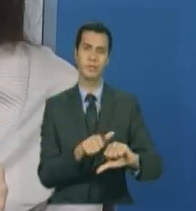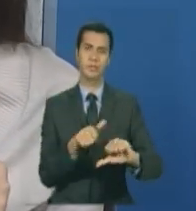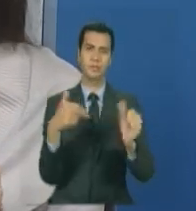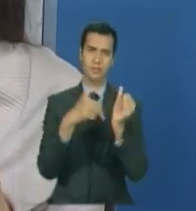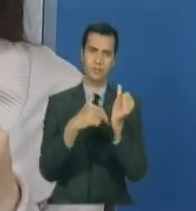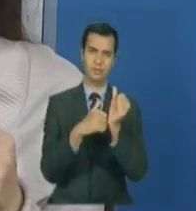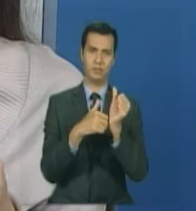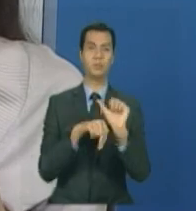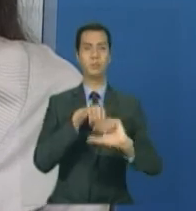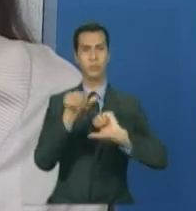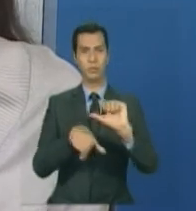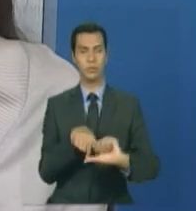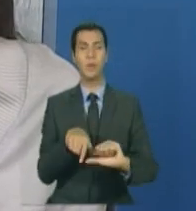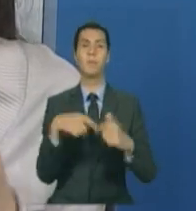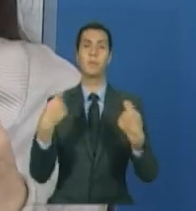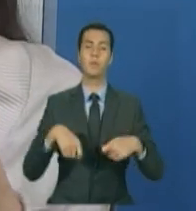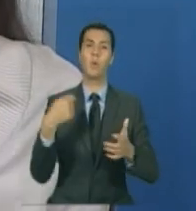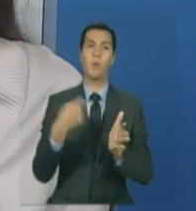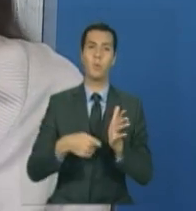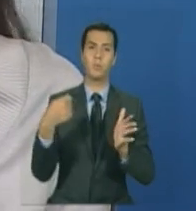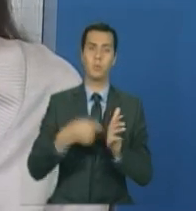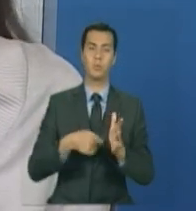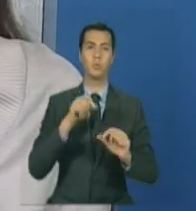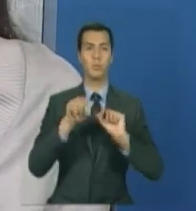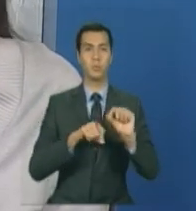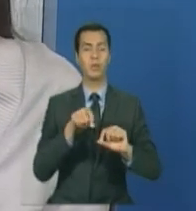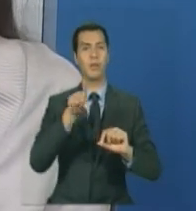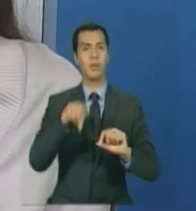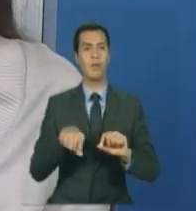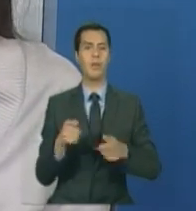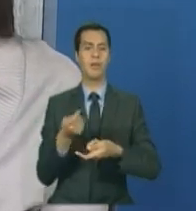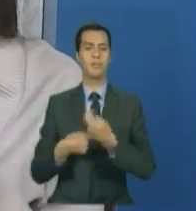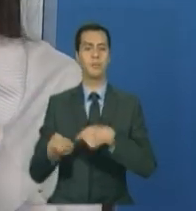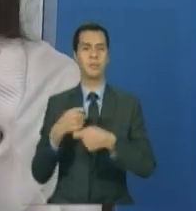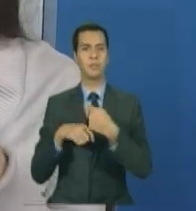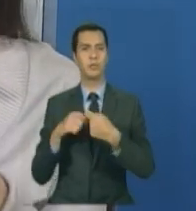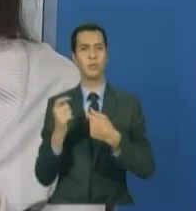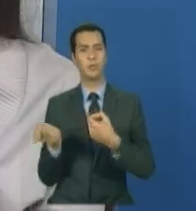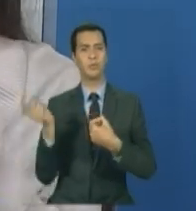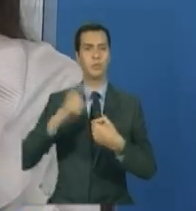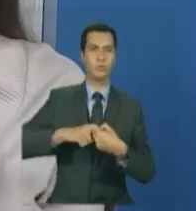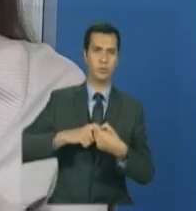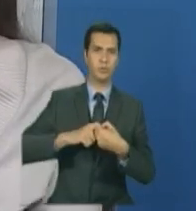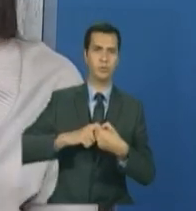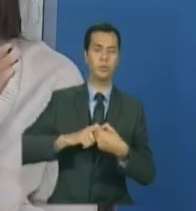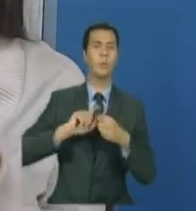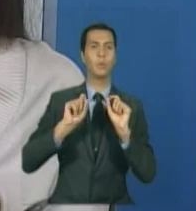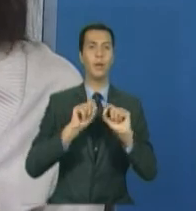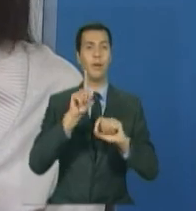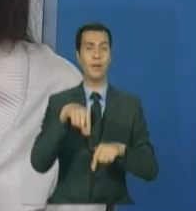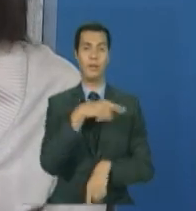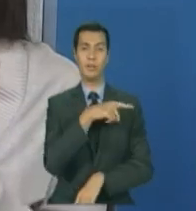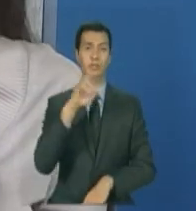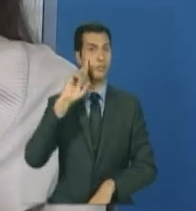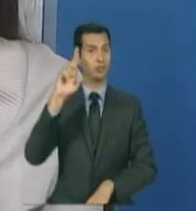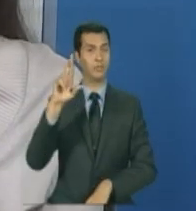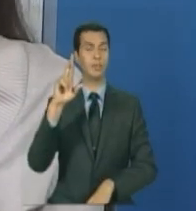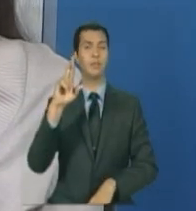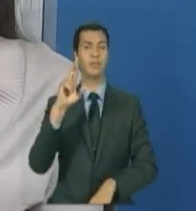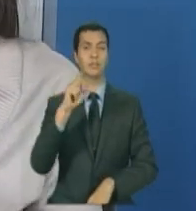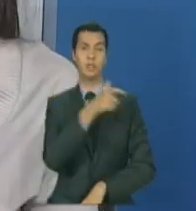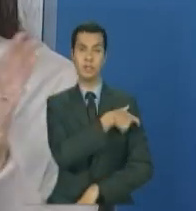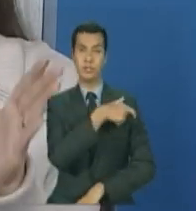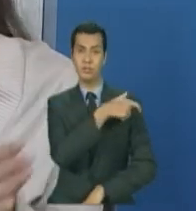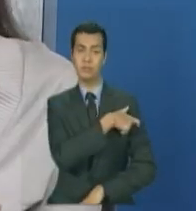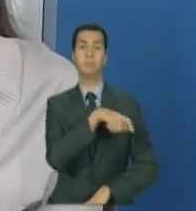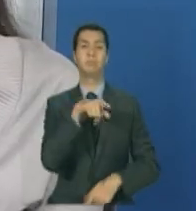dessa senha, é obrigatória a indicação de um administrador adjunto, que a gente chama, que é a pessoa da confiança do gestor e que vai